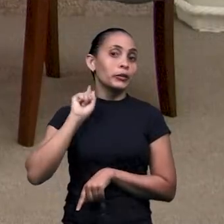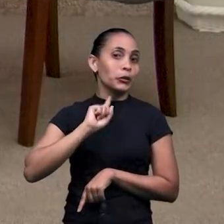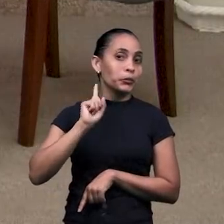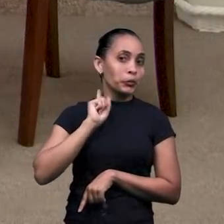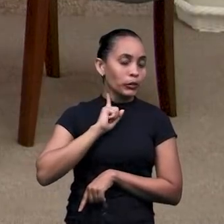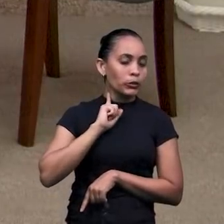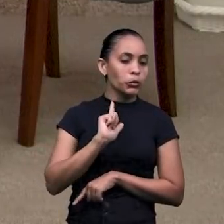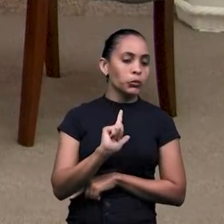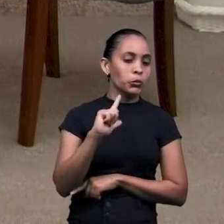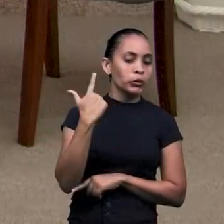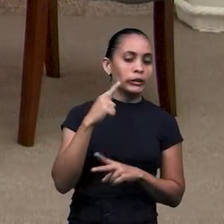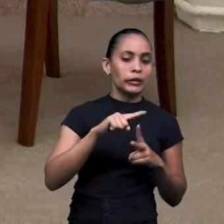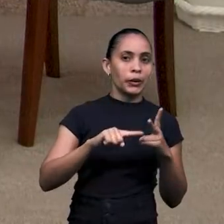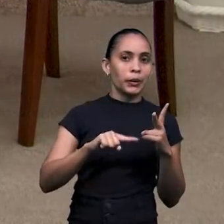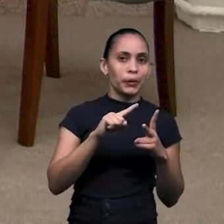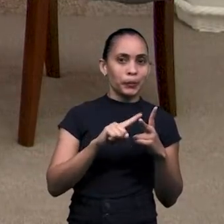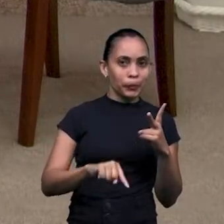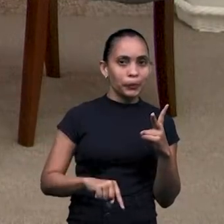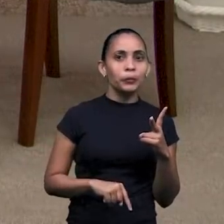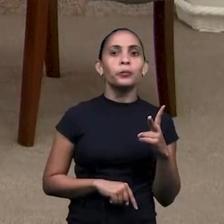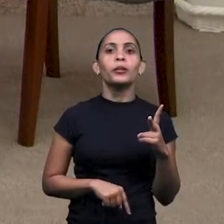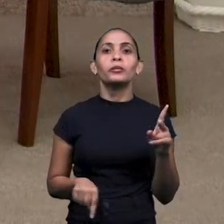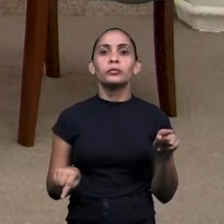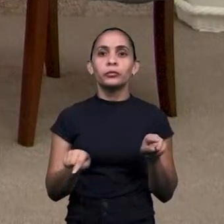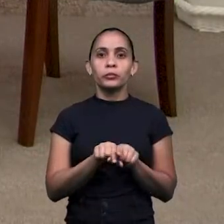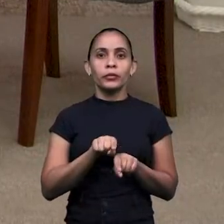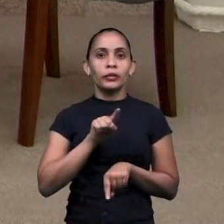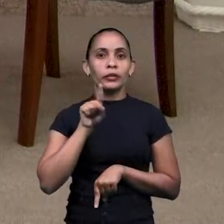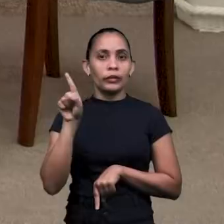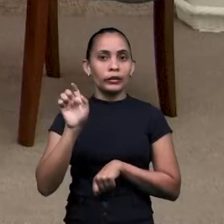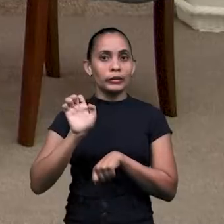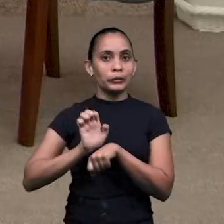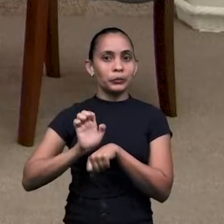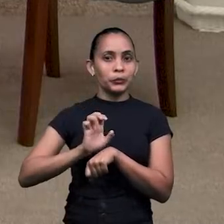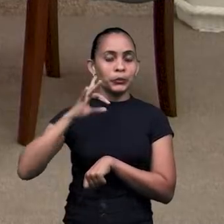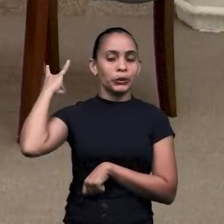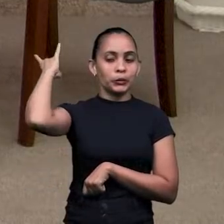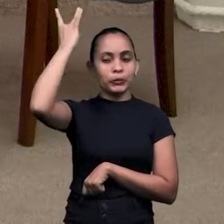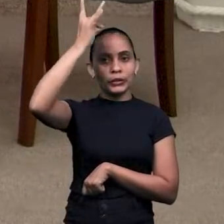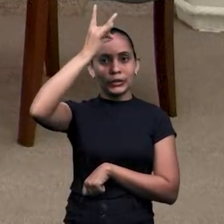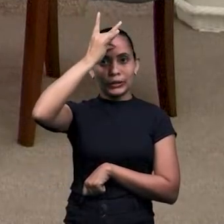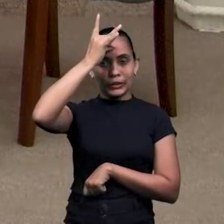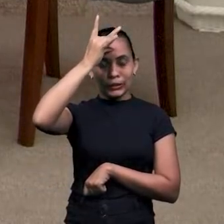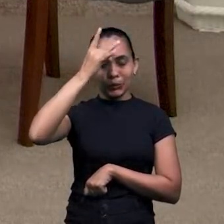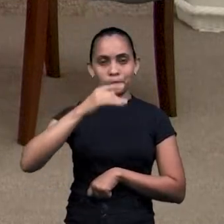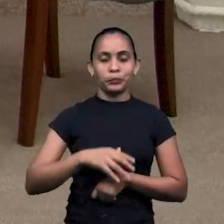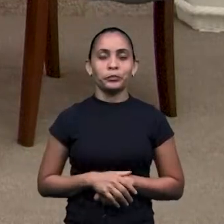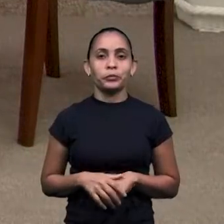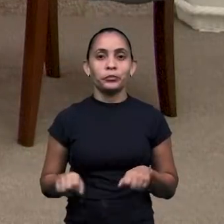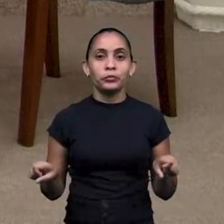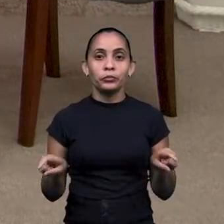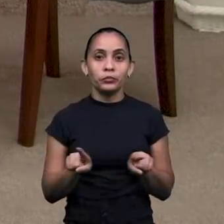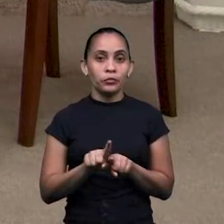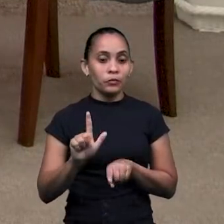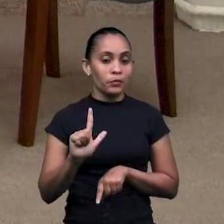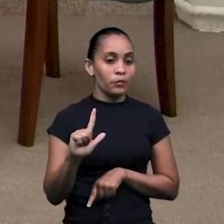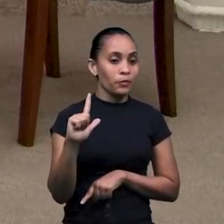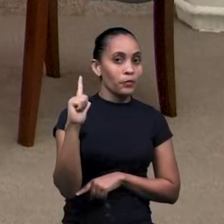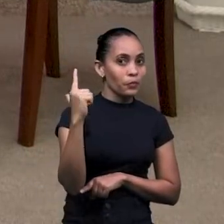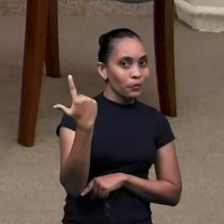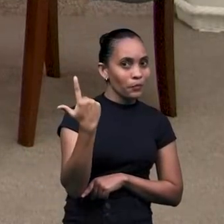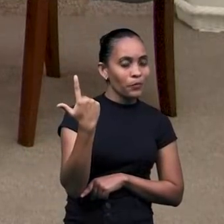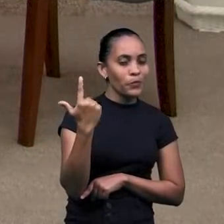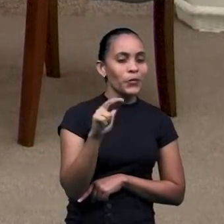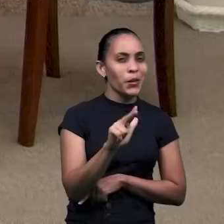Minas Gerais, dos irmãos Miguel Rocha e Isabel, lá da Serra, Espírito Santo, e os irmãos Miguel e Manu,